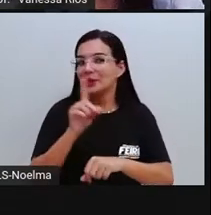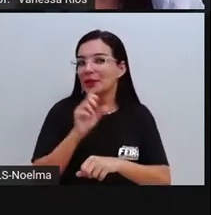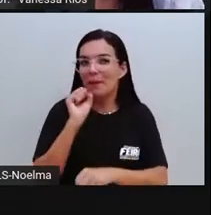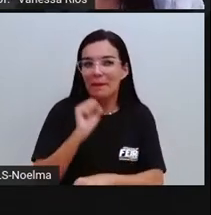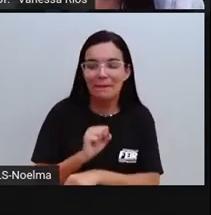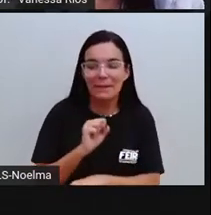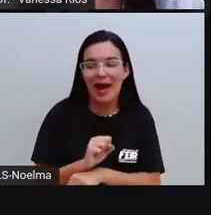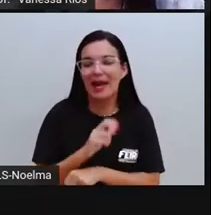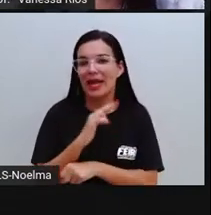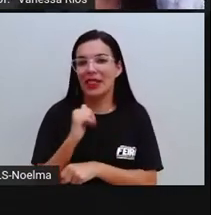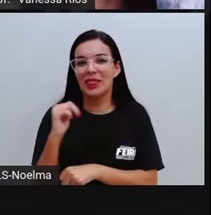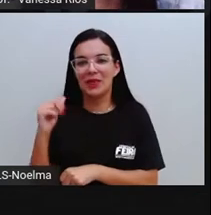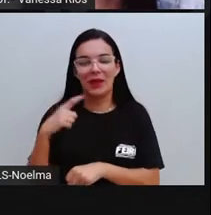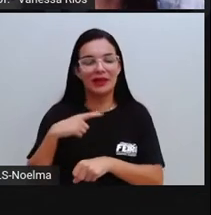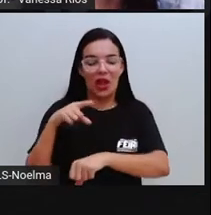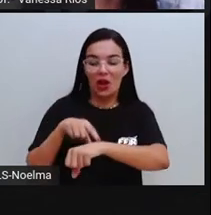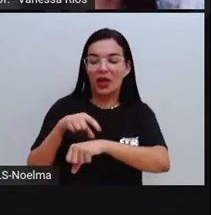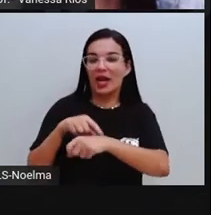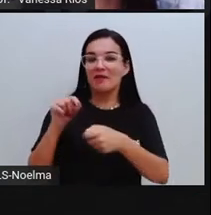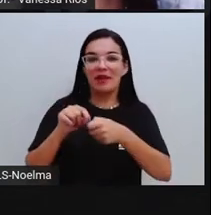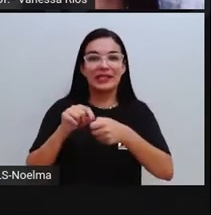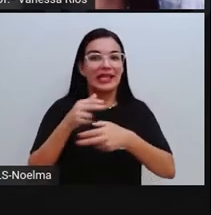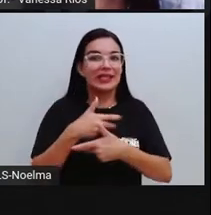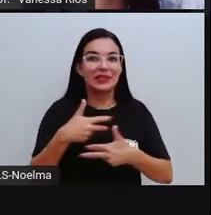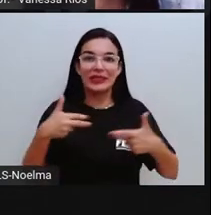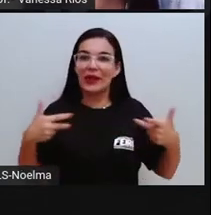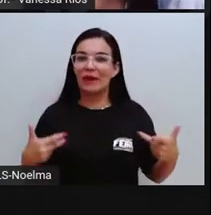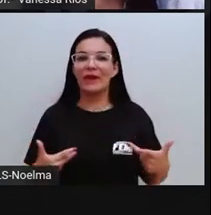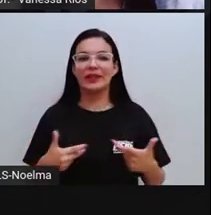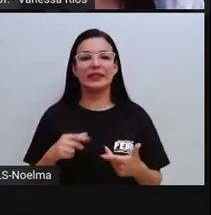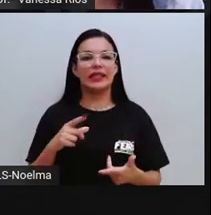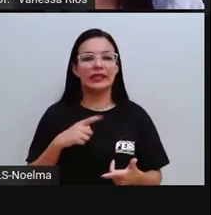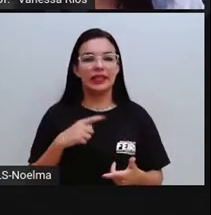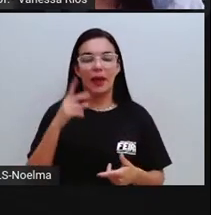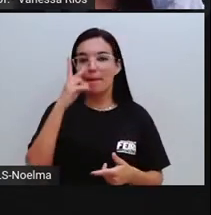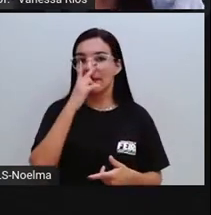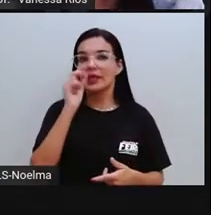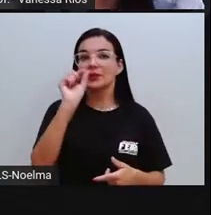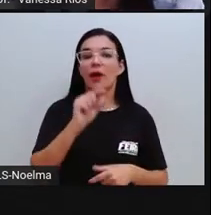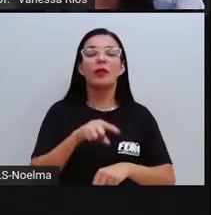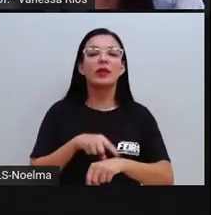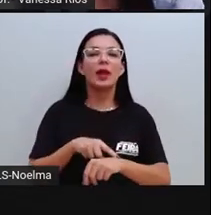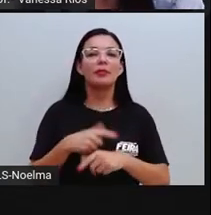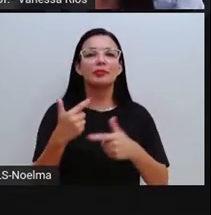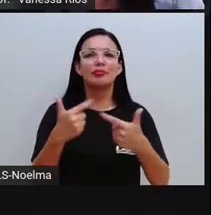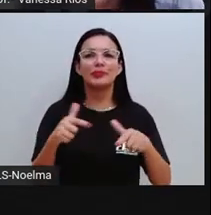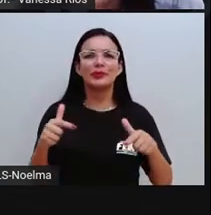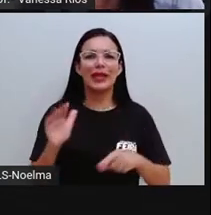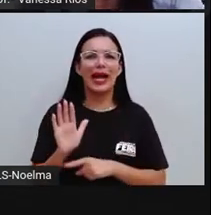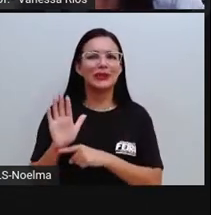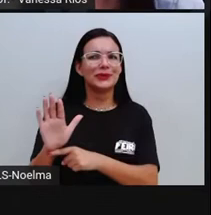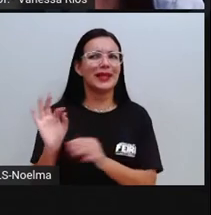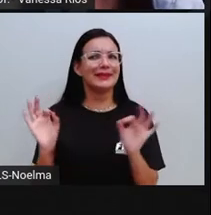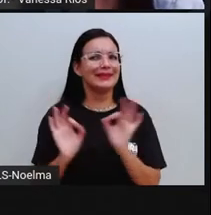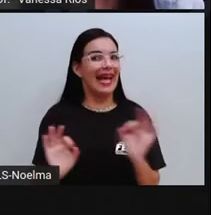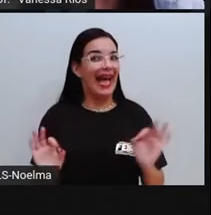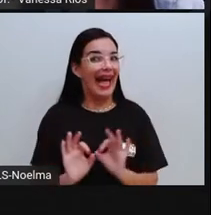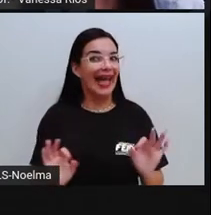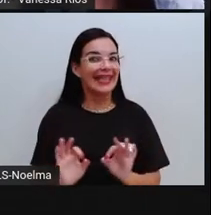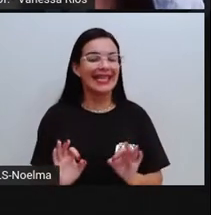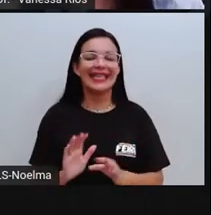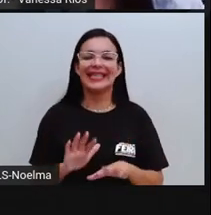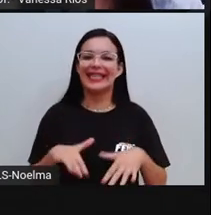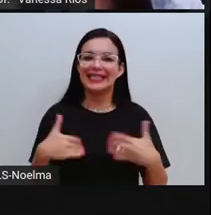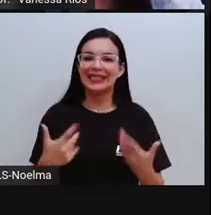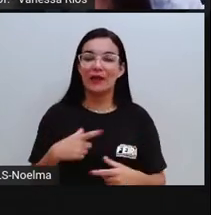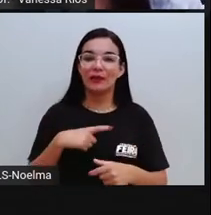para e que a gente tem horário para fazer certas coisas e que o tempo parece que não está ali contribuindo, né? O dia